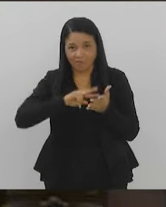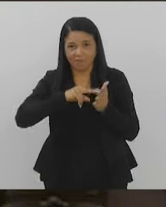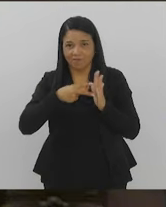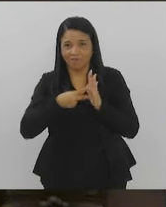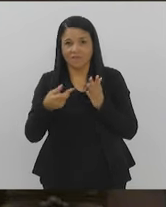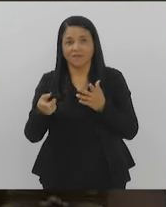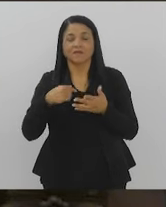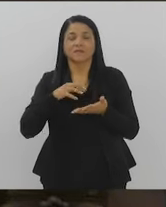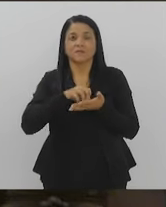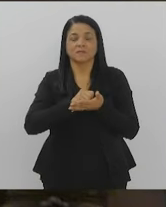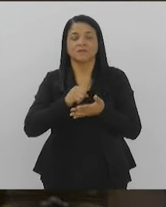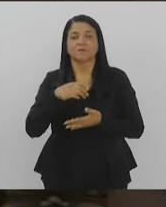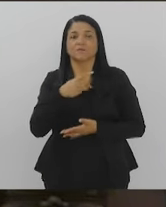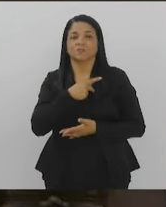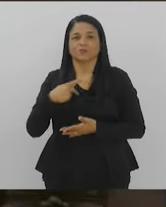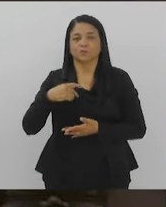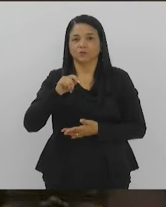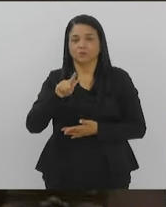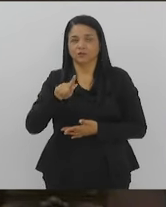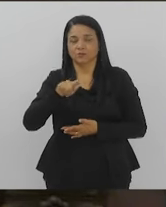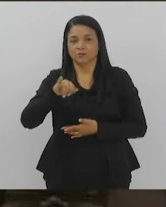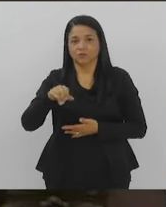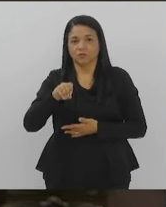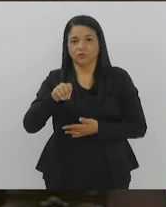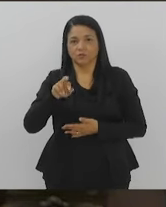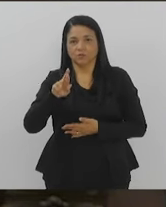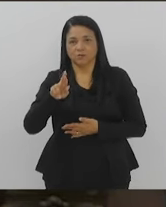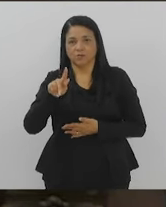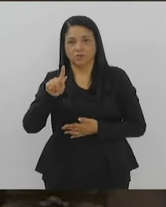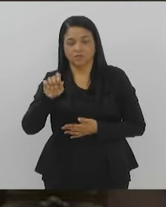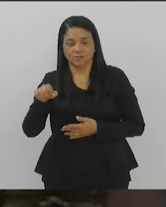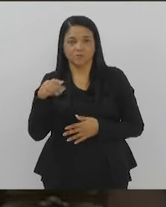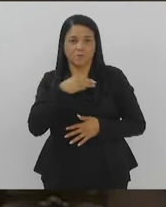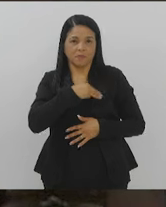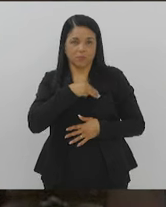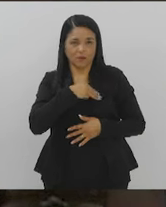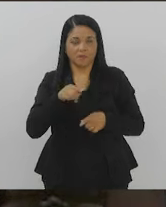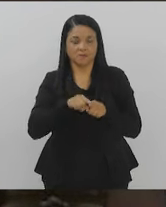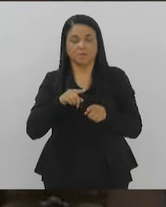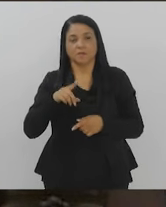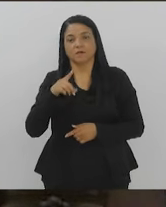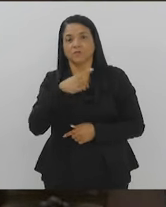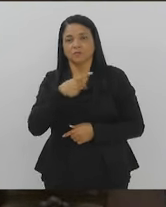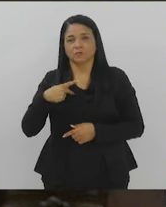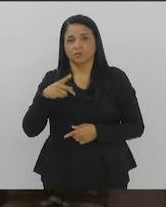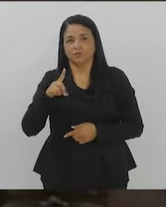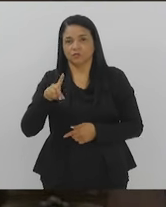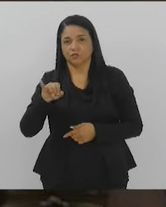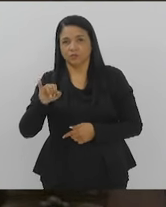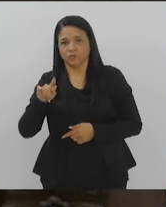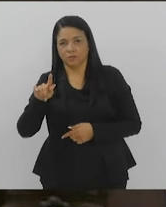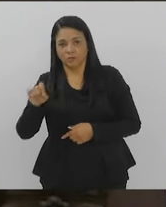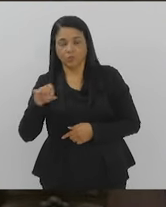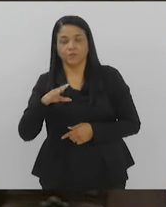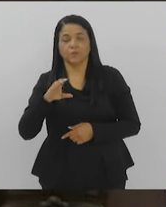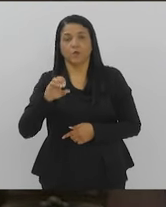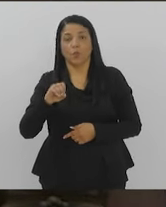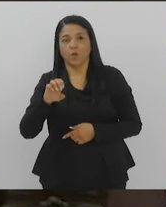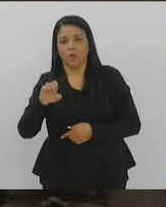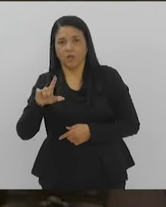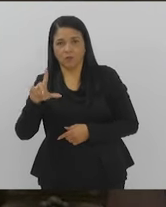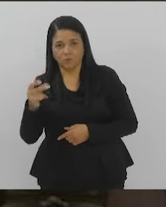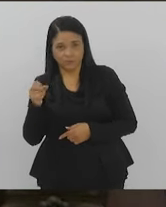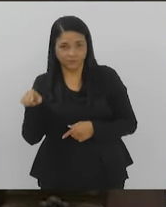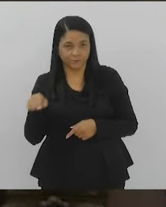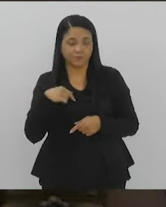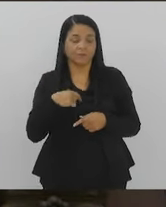Jorge Coelho de Madureira, pastor Diego Coelho, pastor Vanderlei,